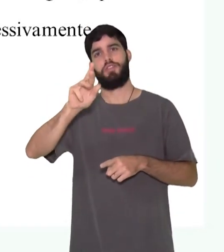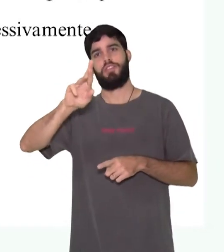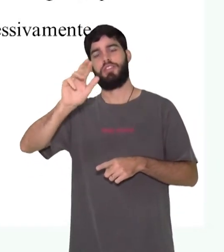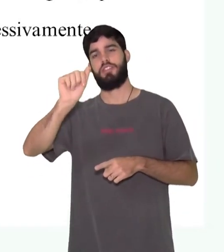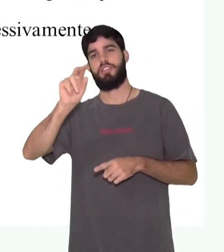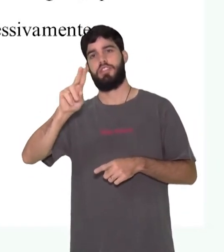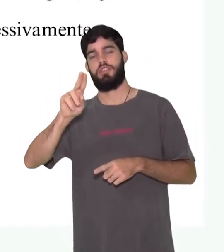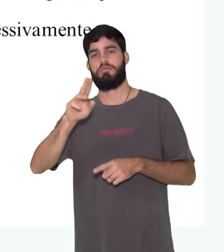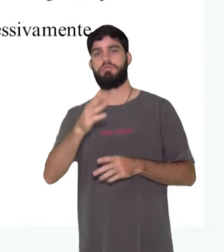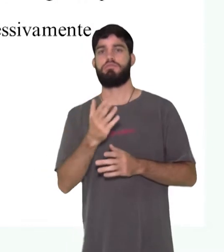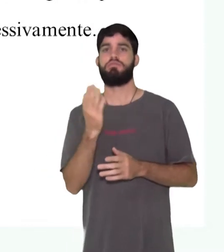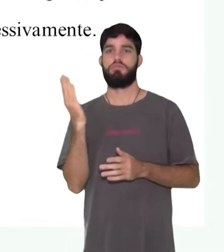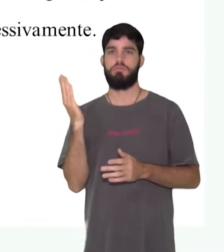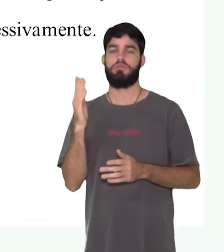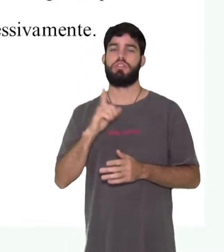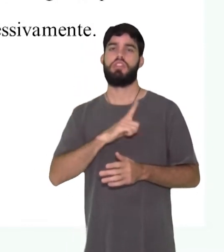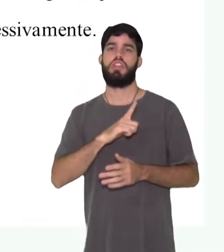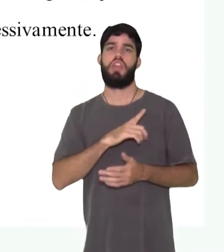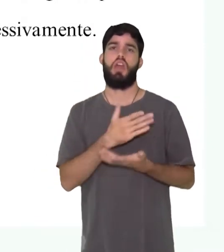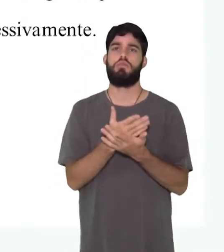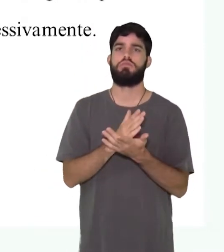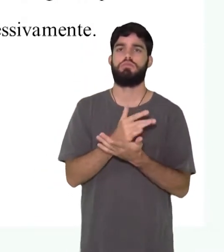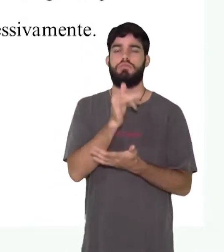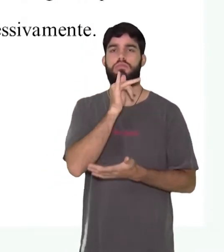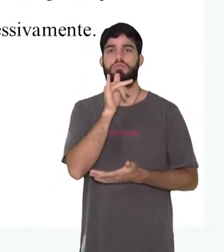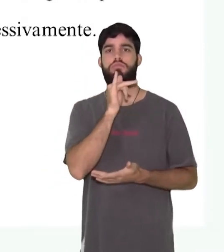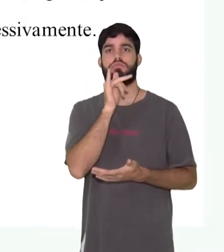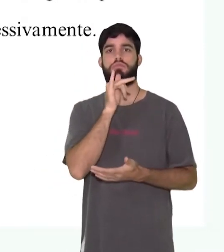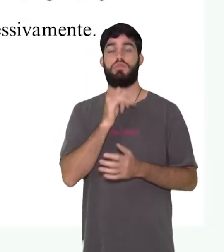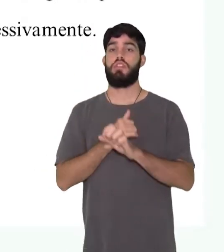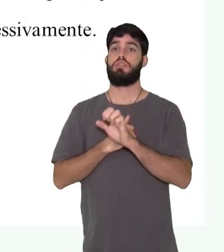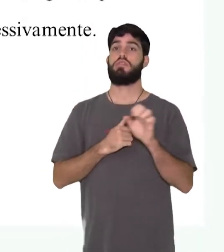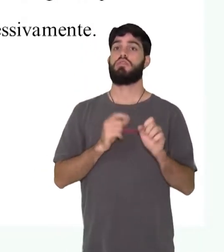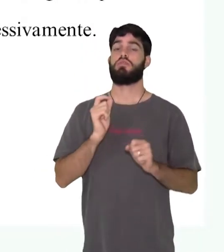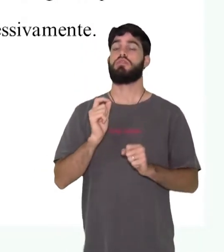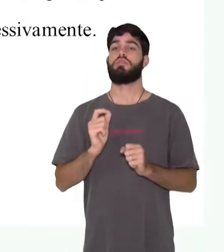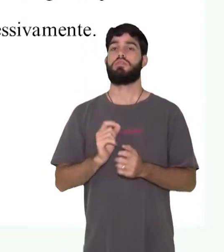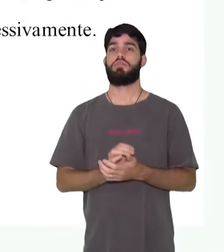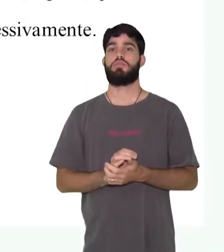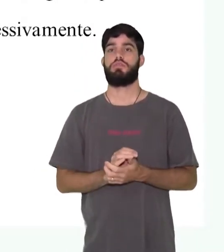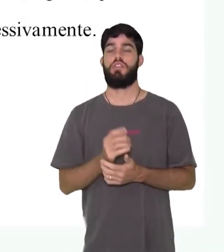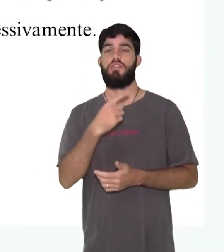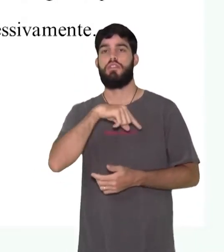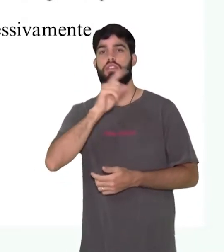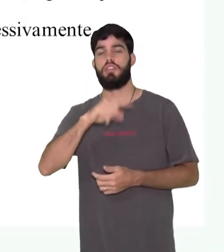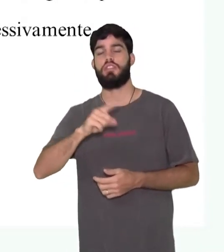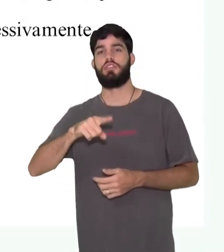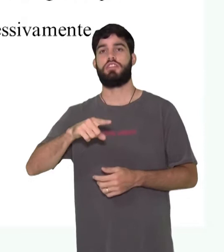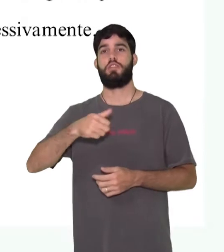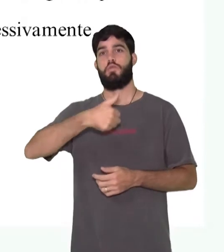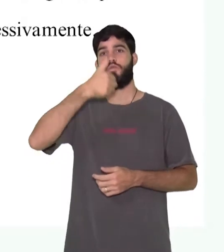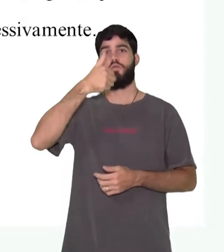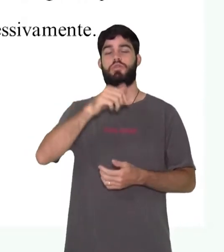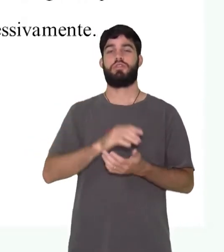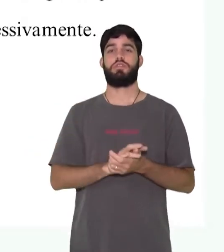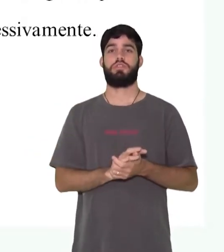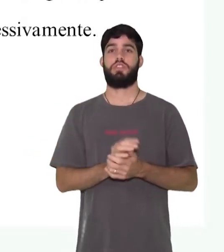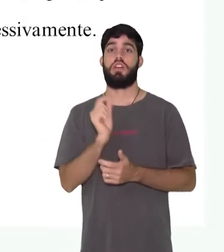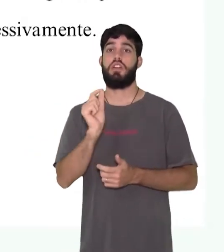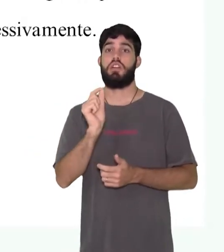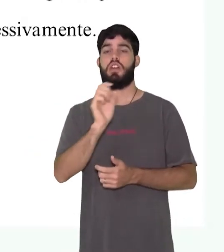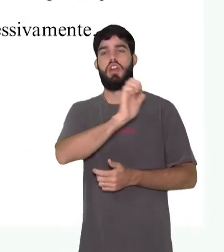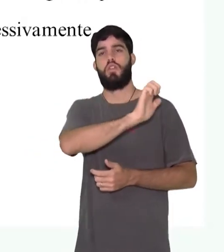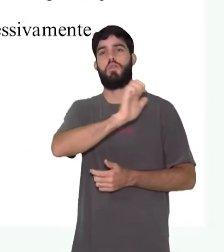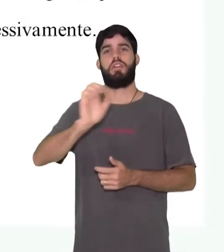aqui nós temos alguns exemplos esse do lá e com as suas variáveis de expoente um mostrando